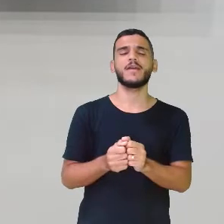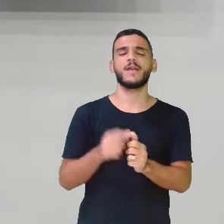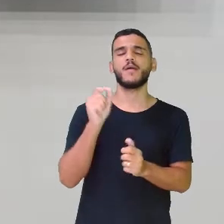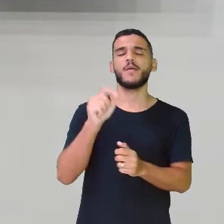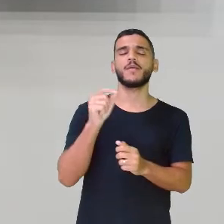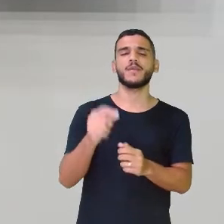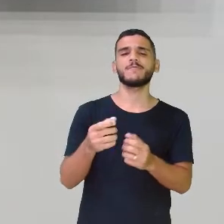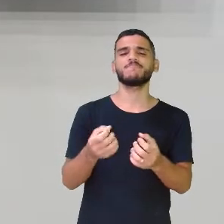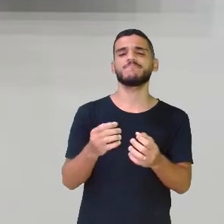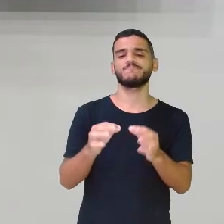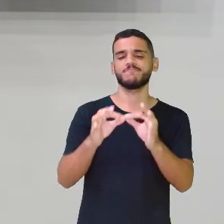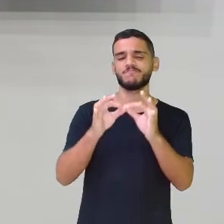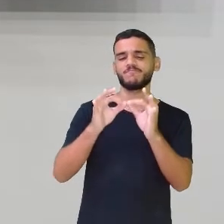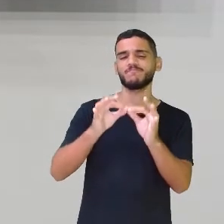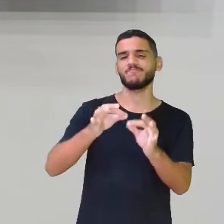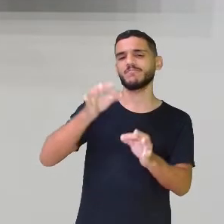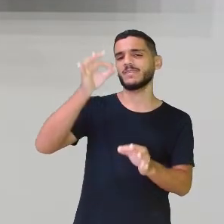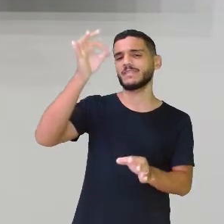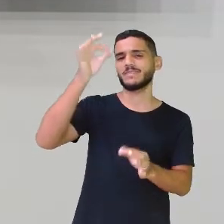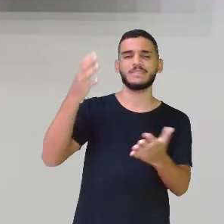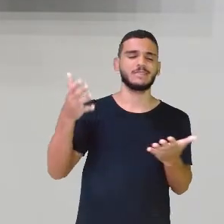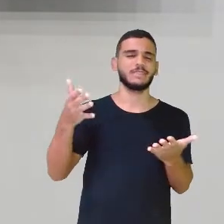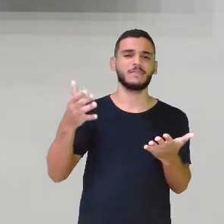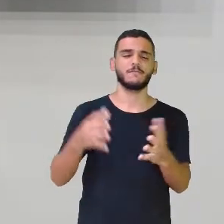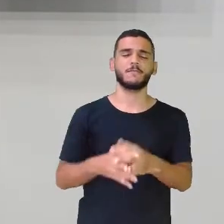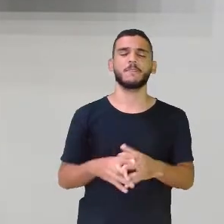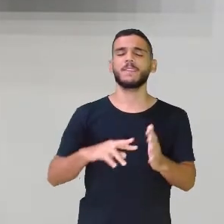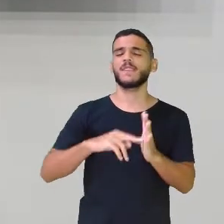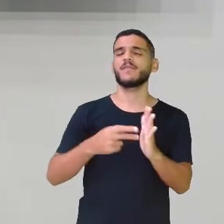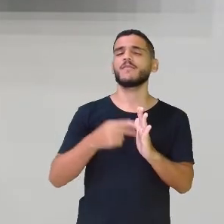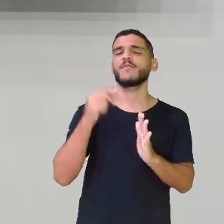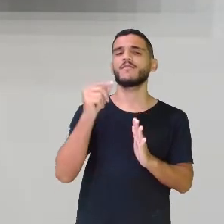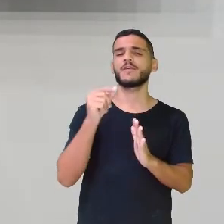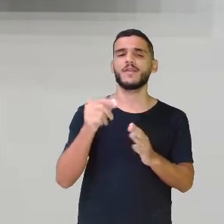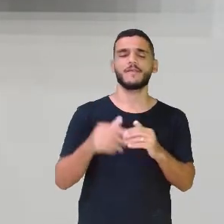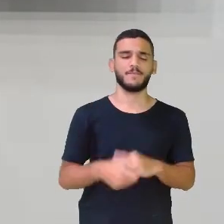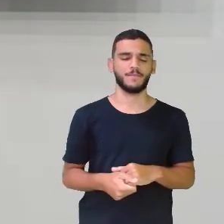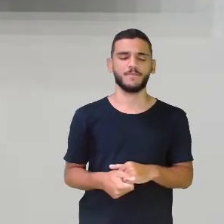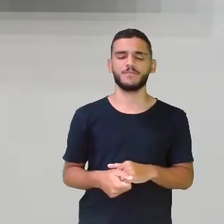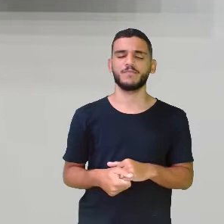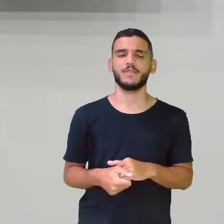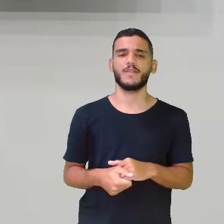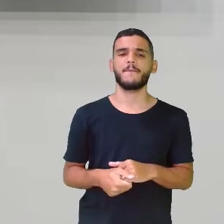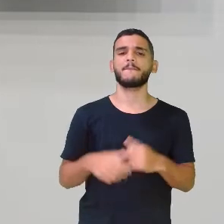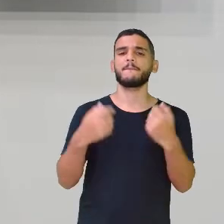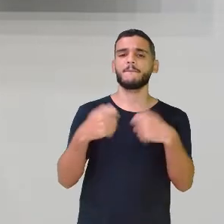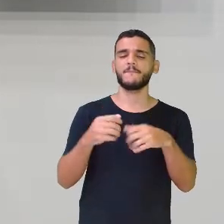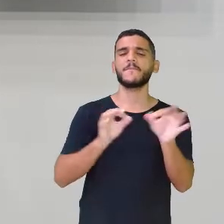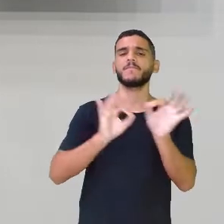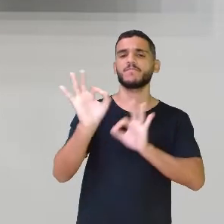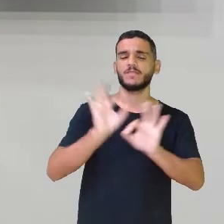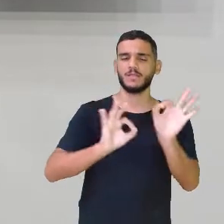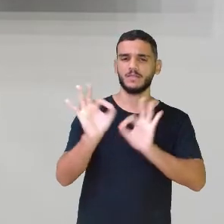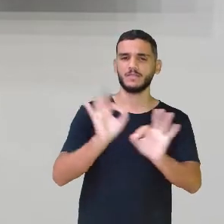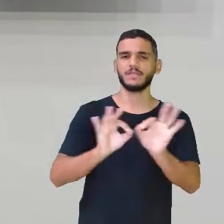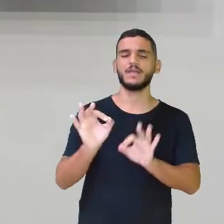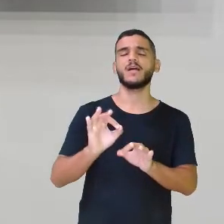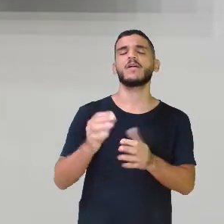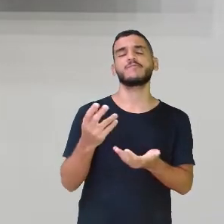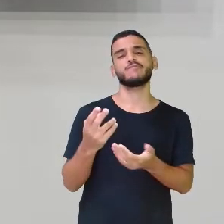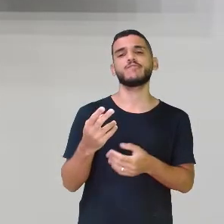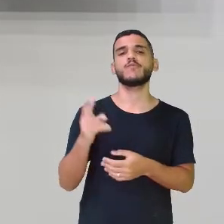pensar em medir as coisas. Mas dependendo do que eu vou medir, eu